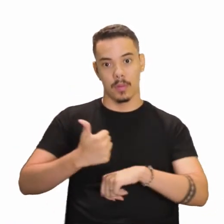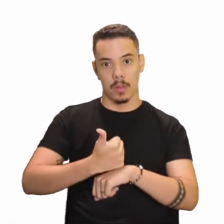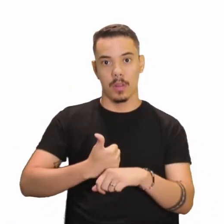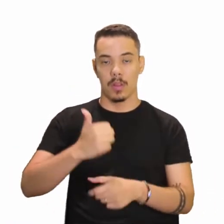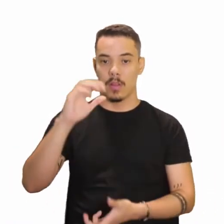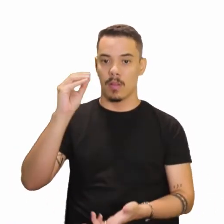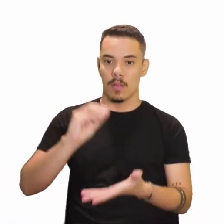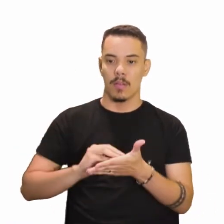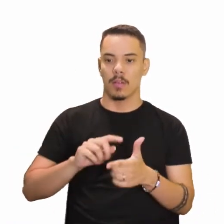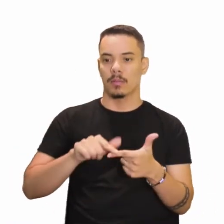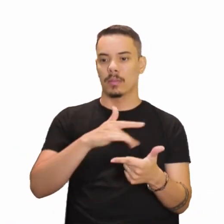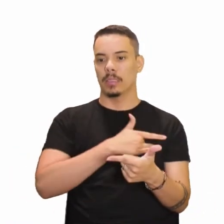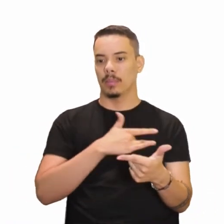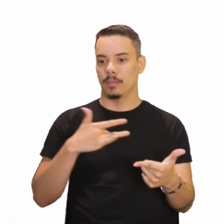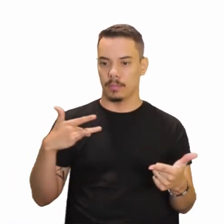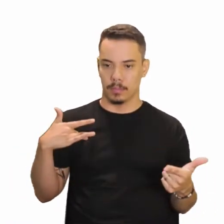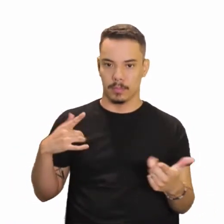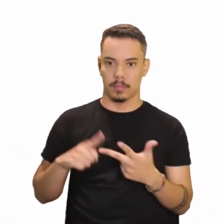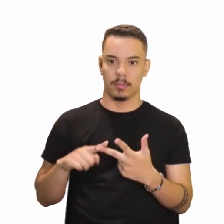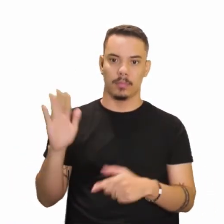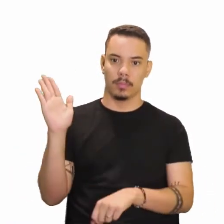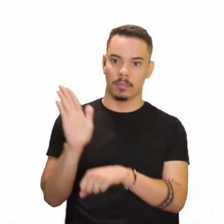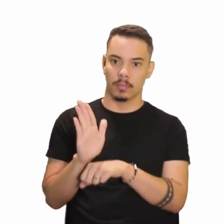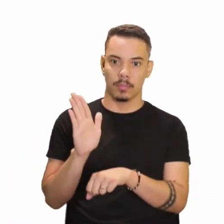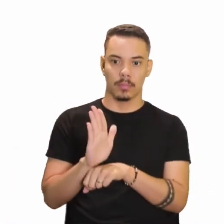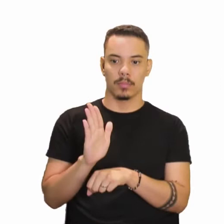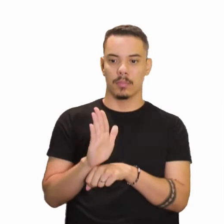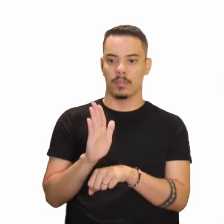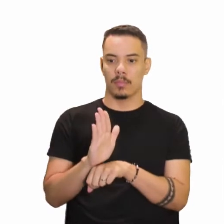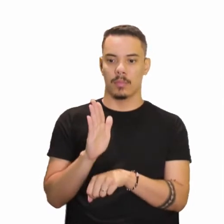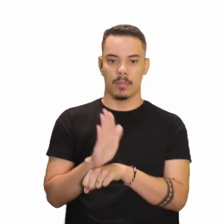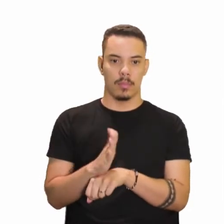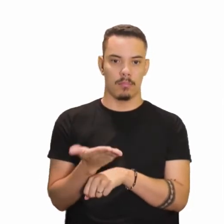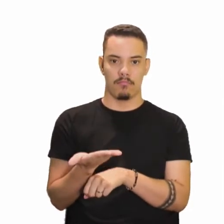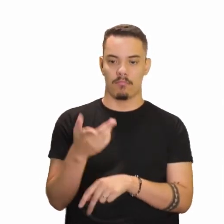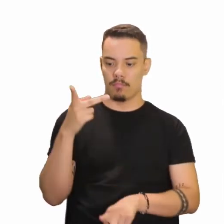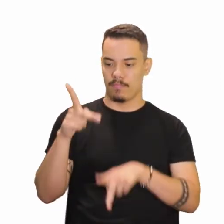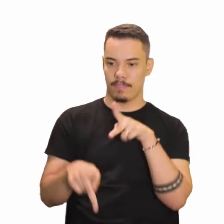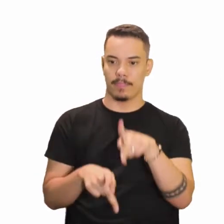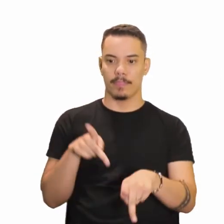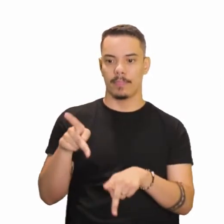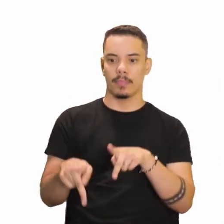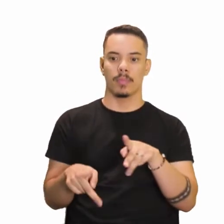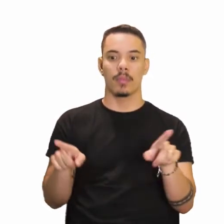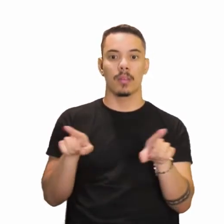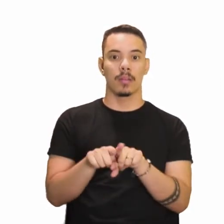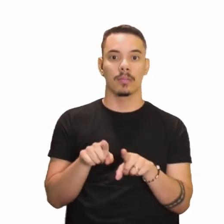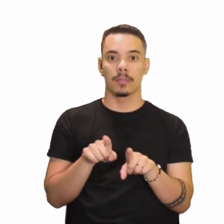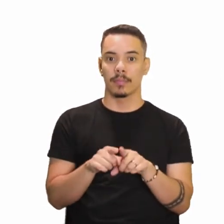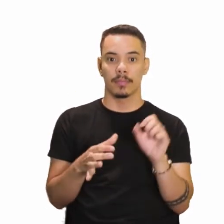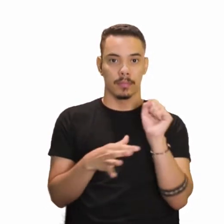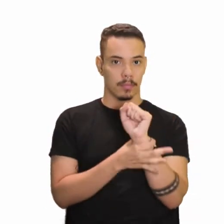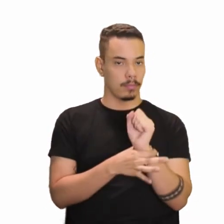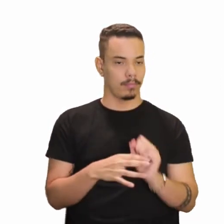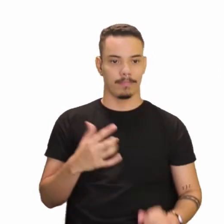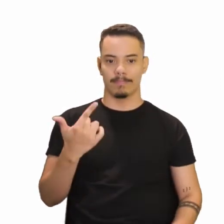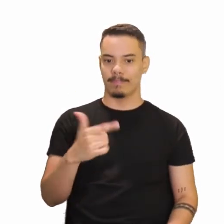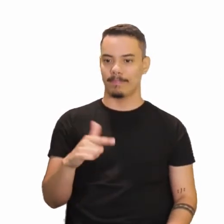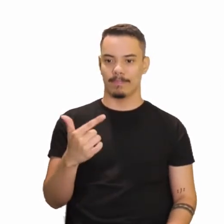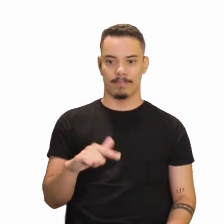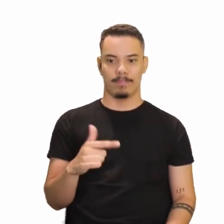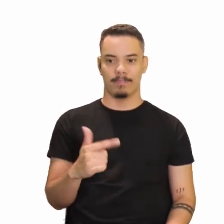nem saúde assistência né a saúde a população e nem segurança